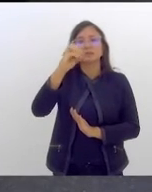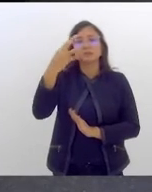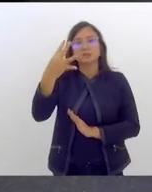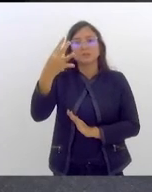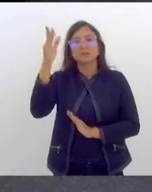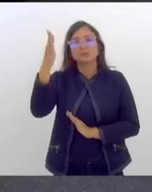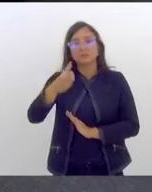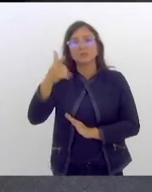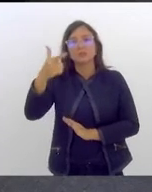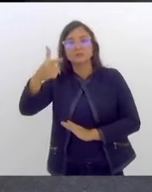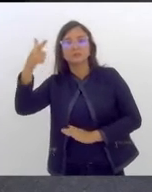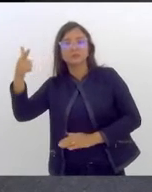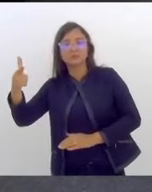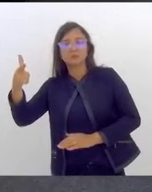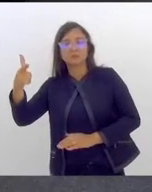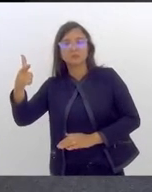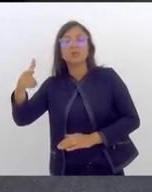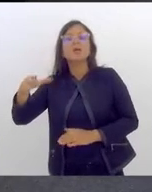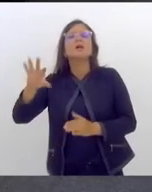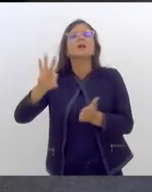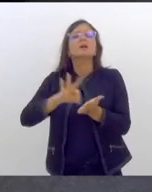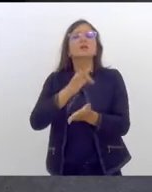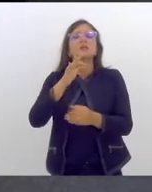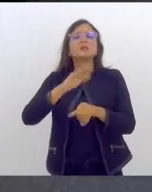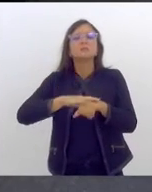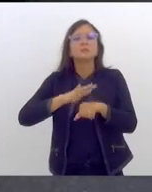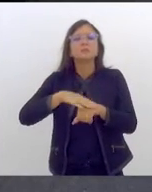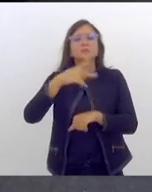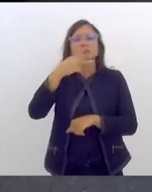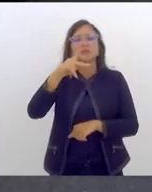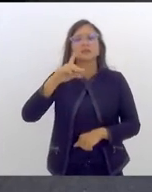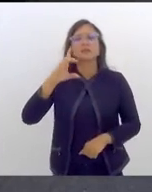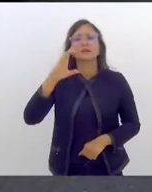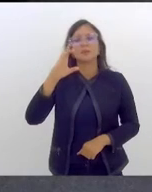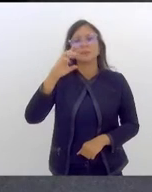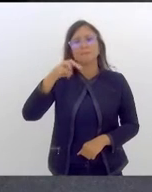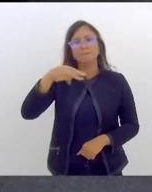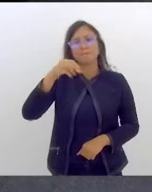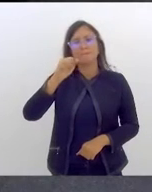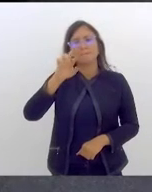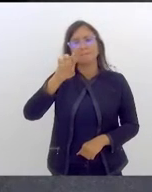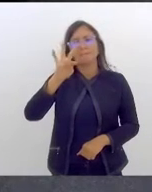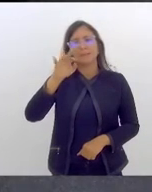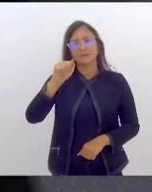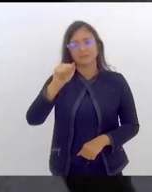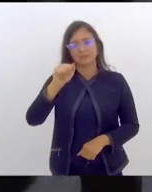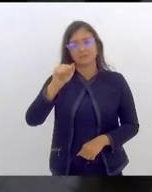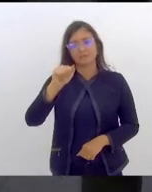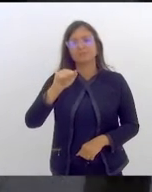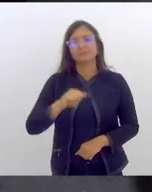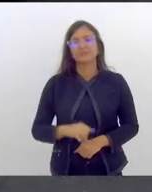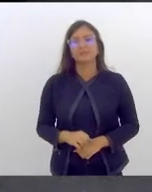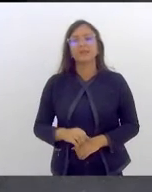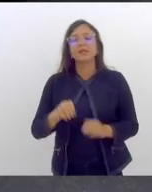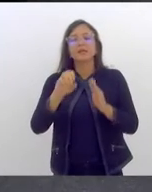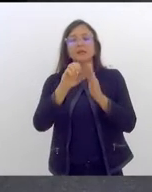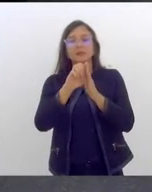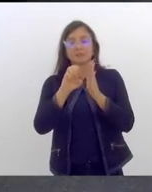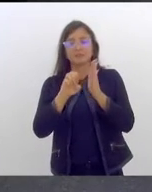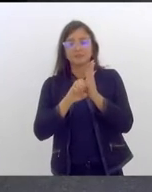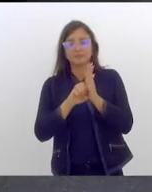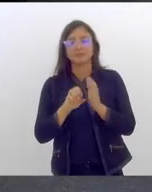2022 de autoria da deputada Marta Rocha que tem a seguinte emenda